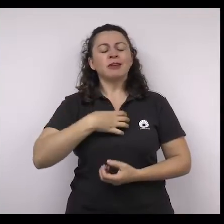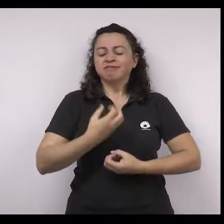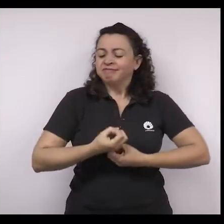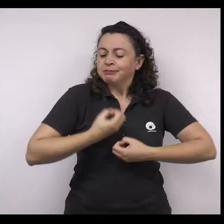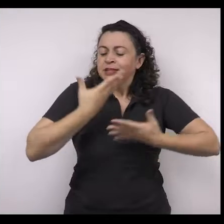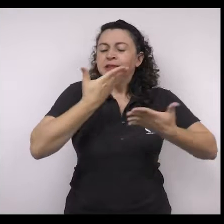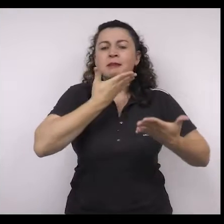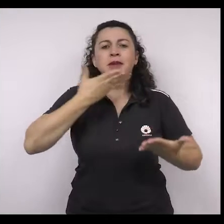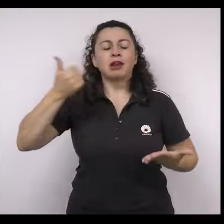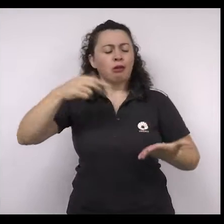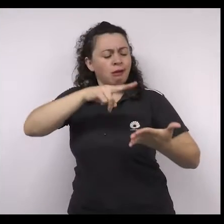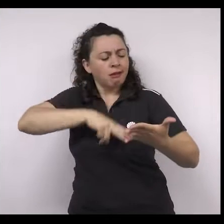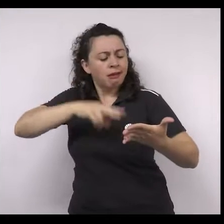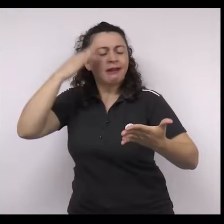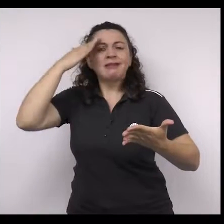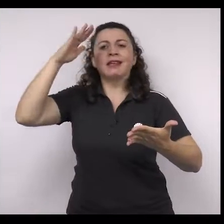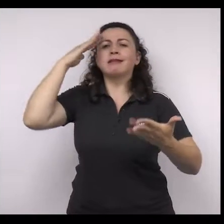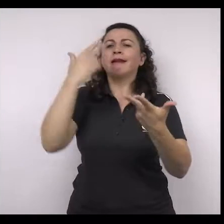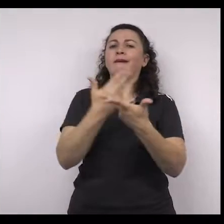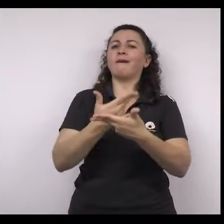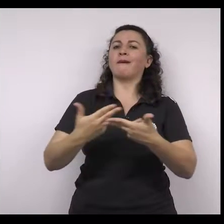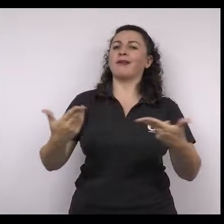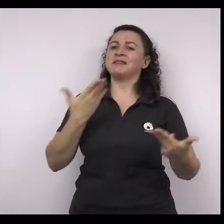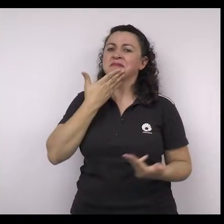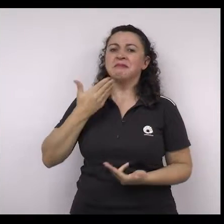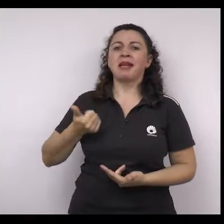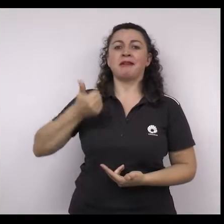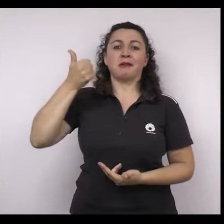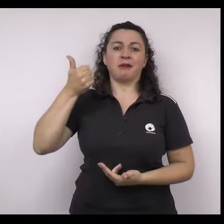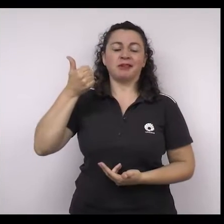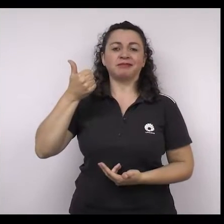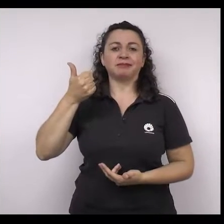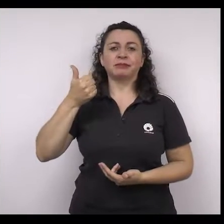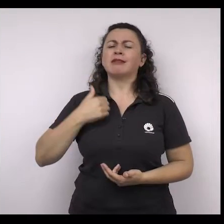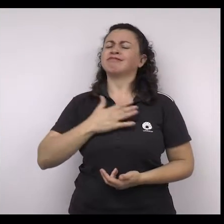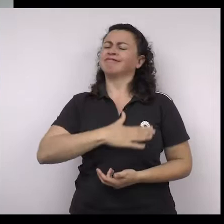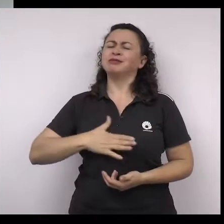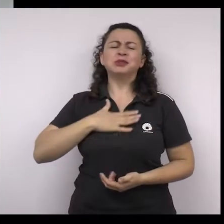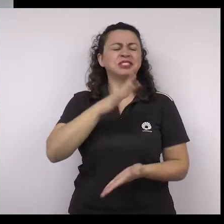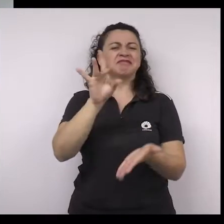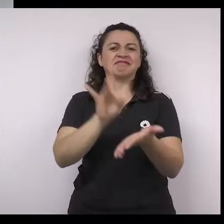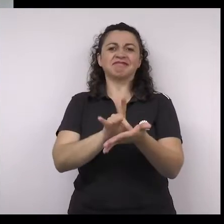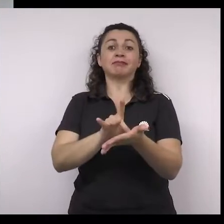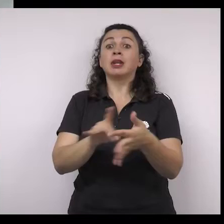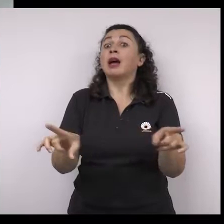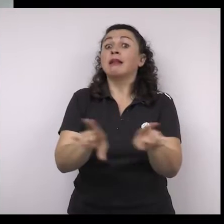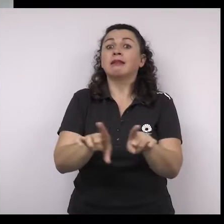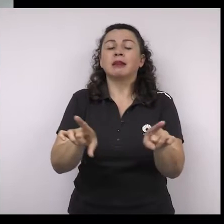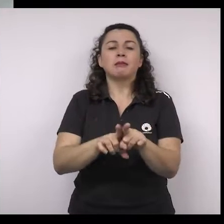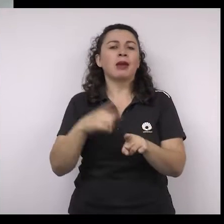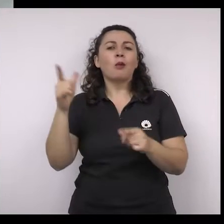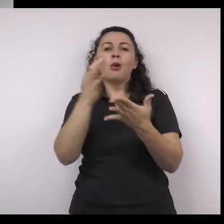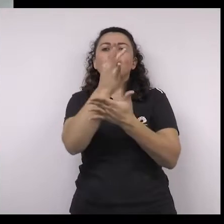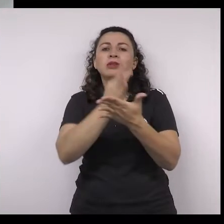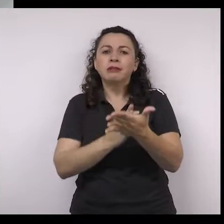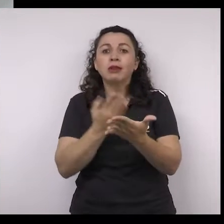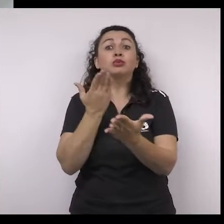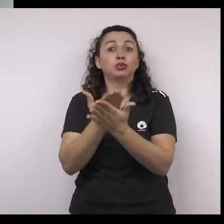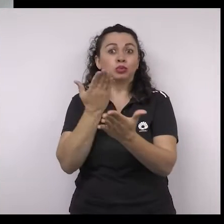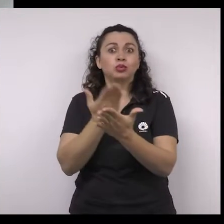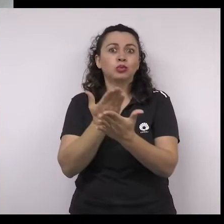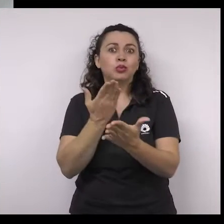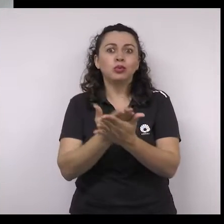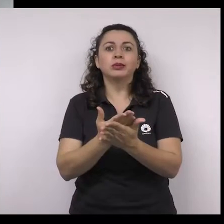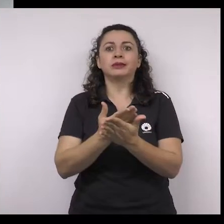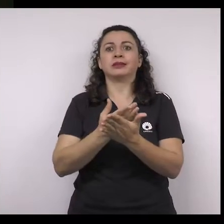de ler e entender melhor as coisas, e eu gostei muito. Sem contar que outros textos que a gente também está estudando, que